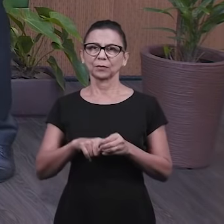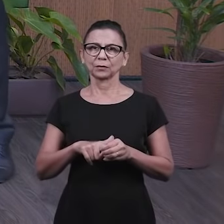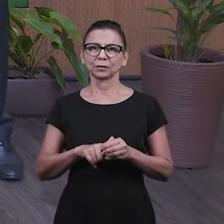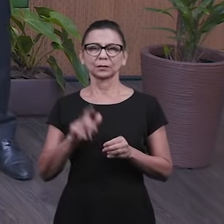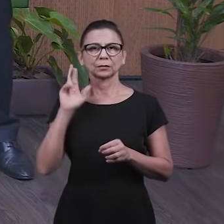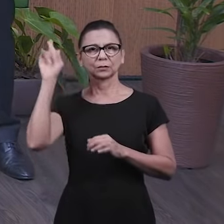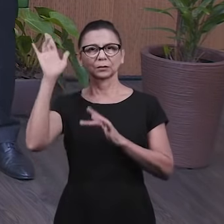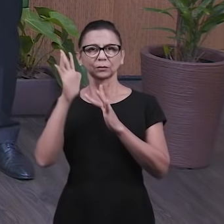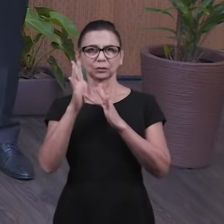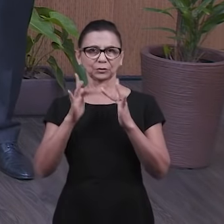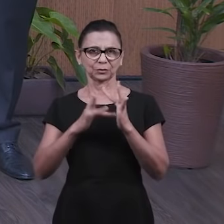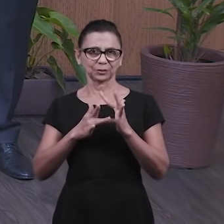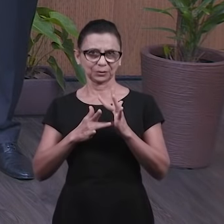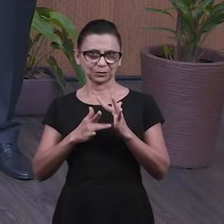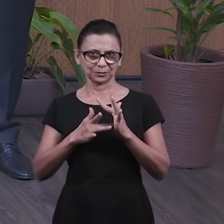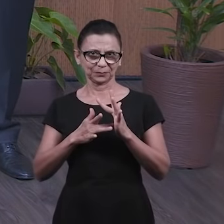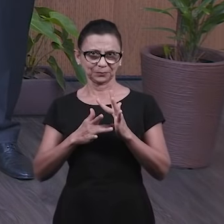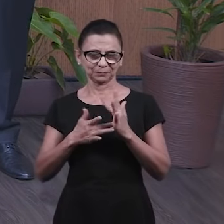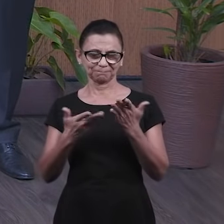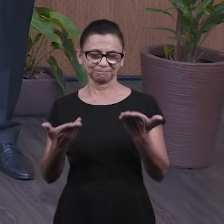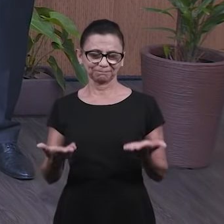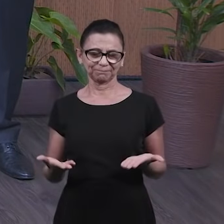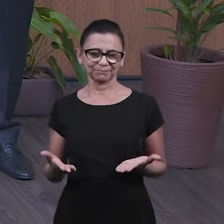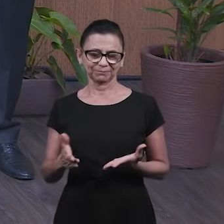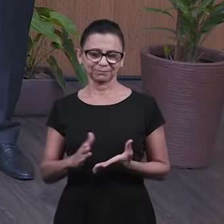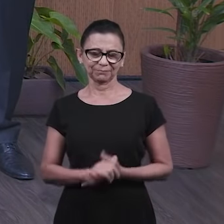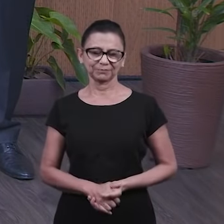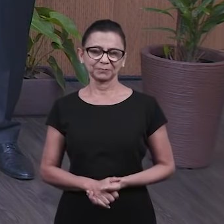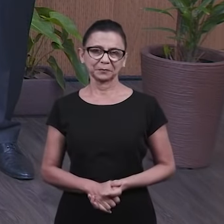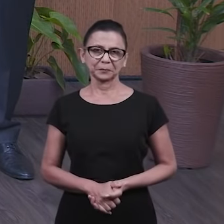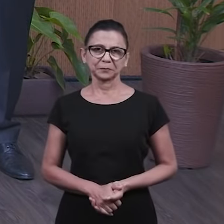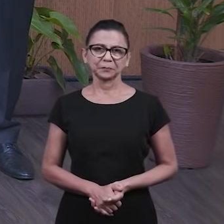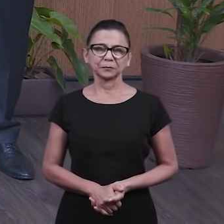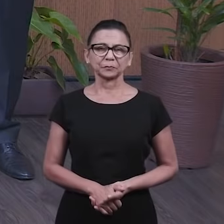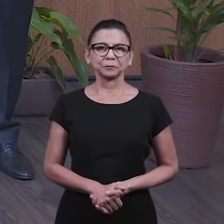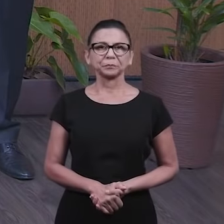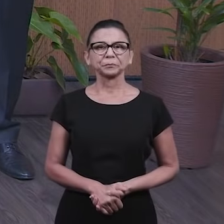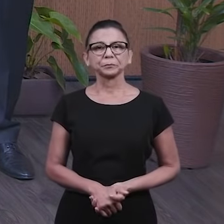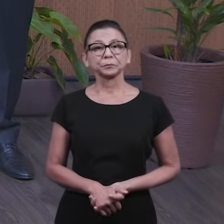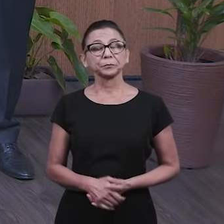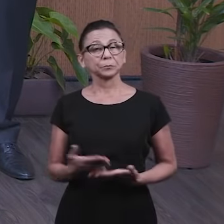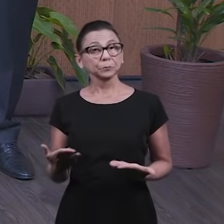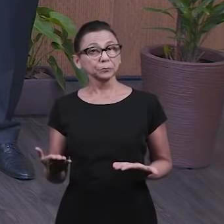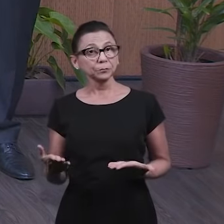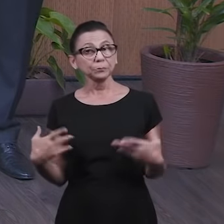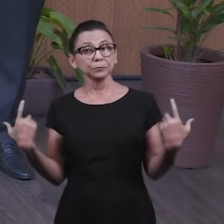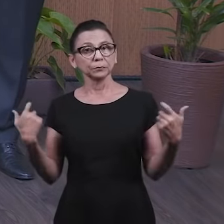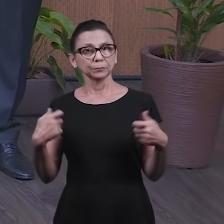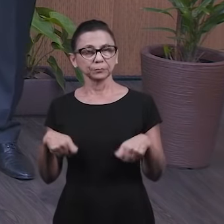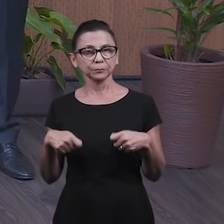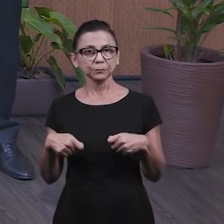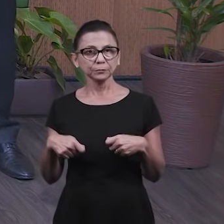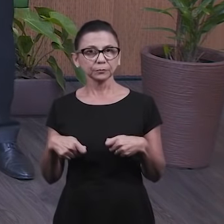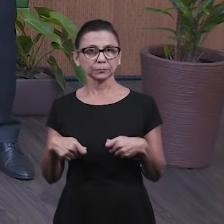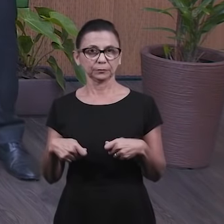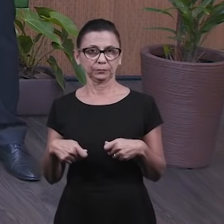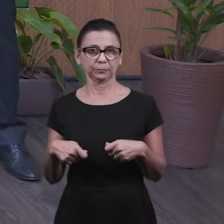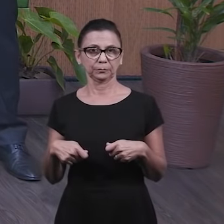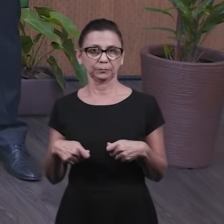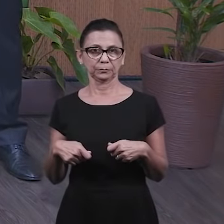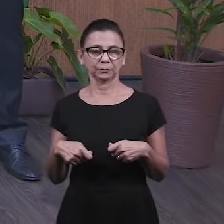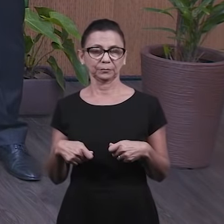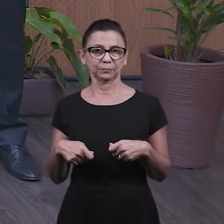Jesus. Vimos, amados, que é necessário estar preparado